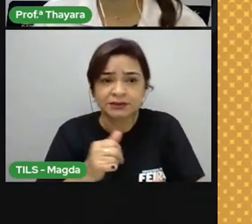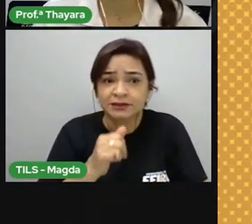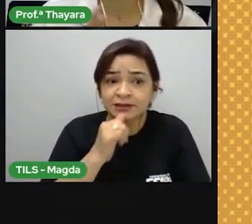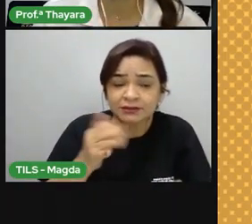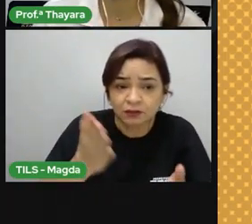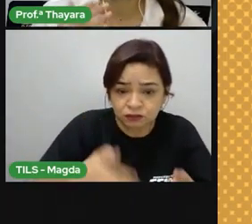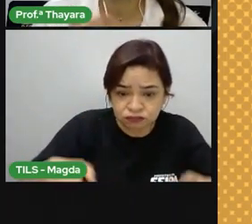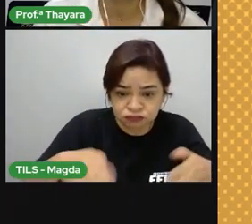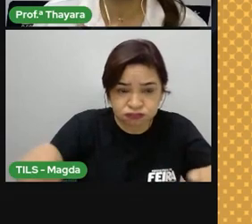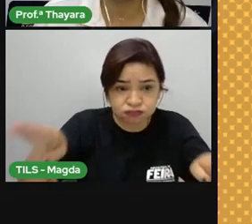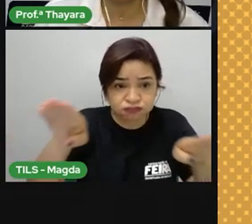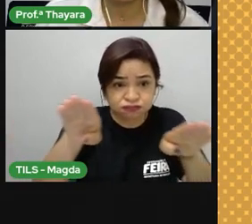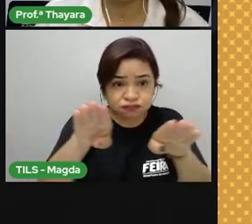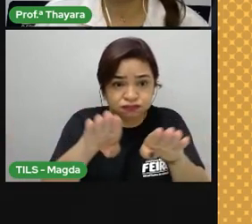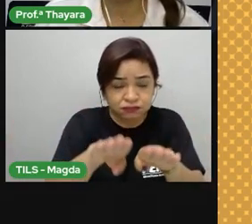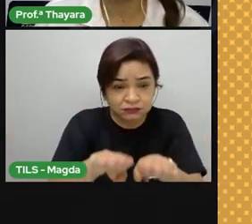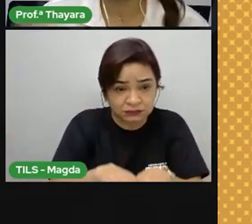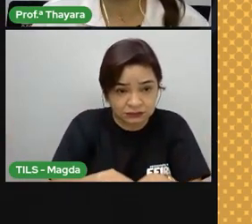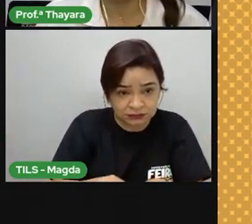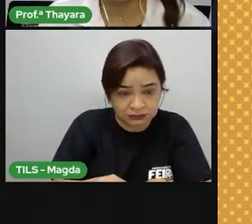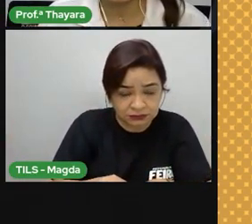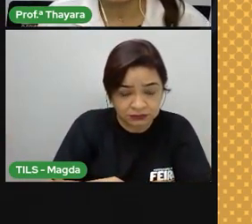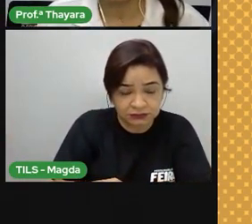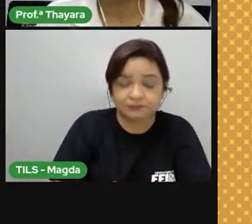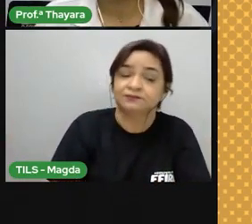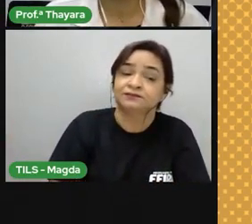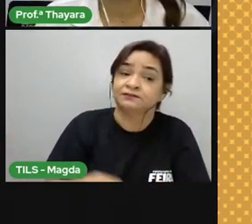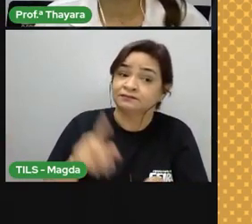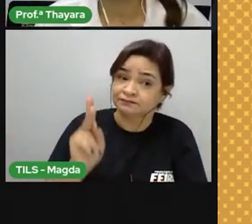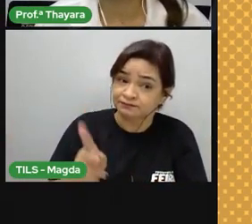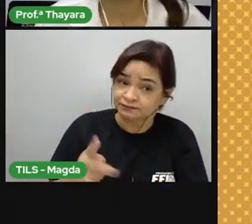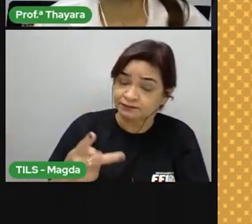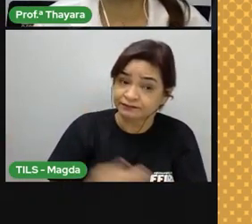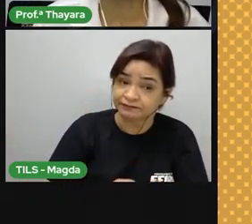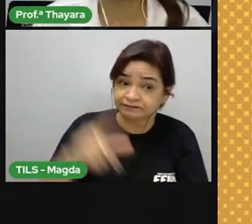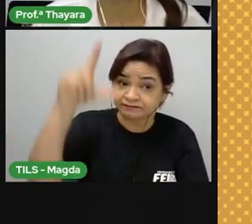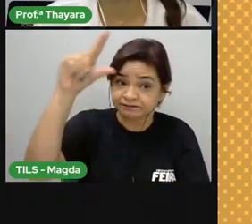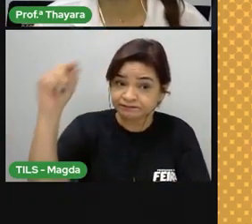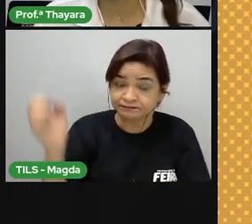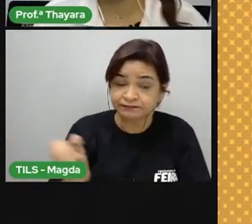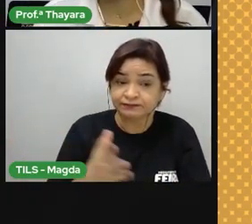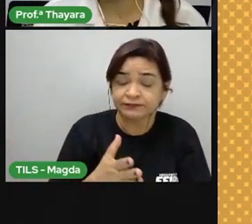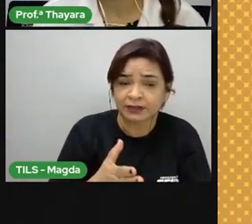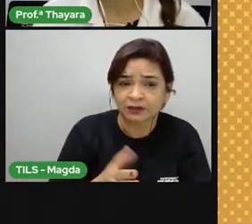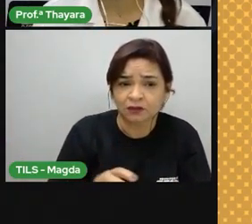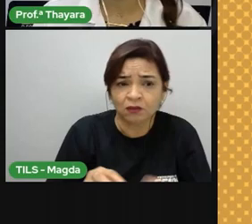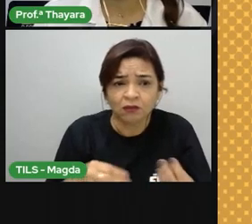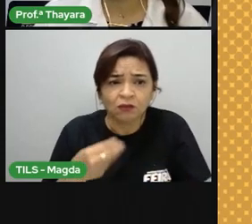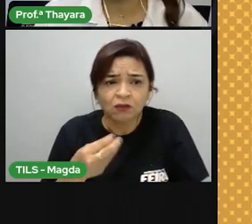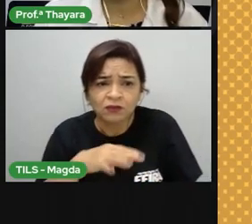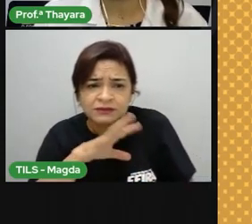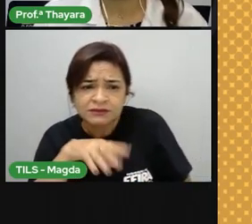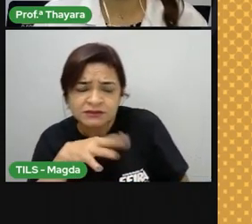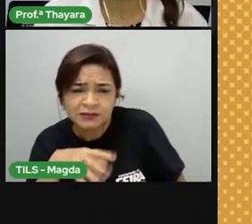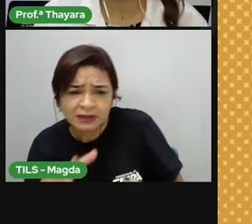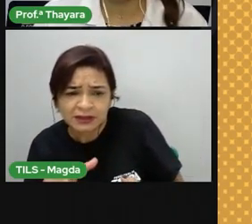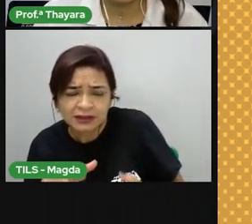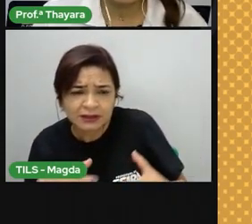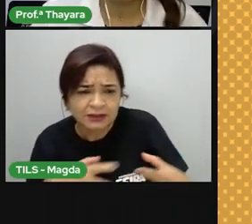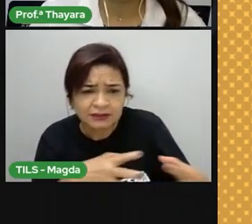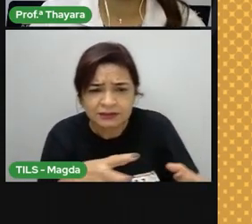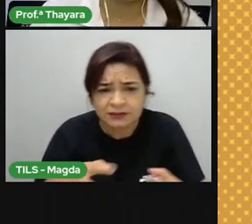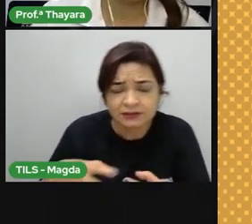sempre ocorriam nos períodos de lua nova ou lua cheia, ou então a agitação dos animais nas matas em tempos de lua cheia. Então,